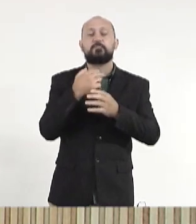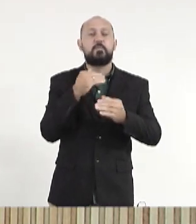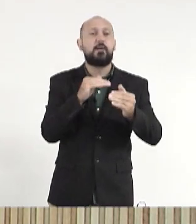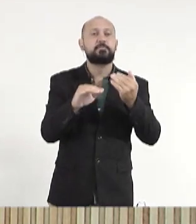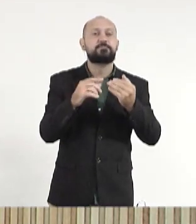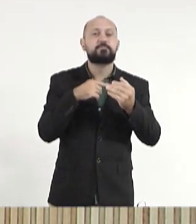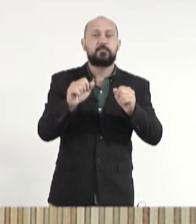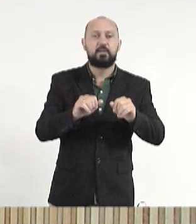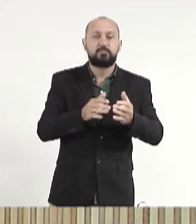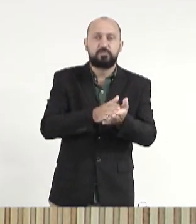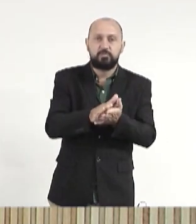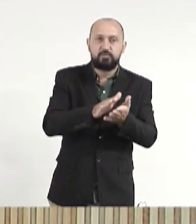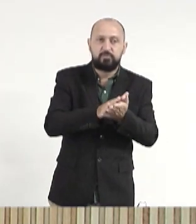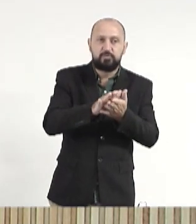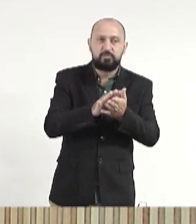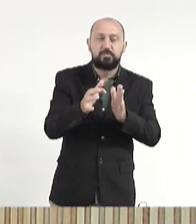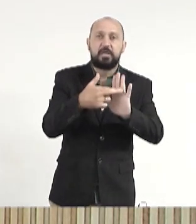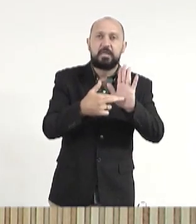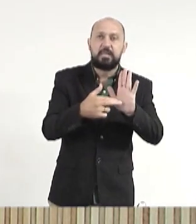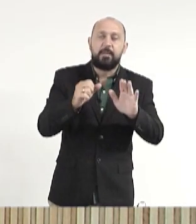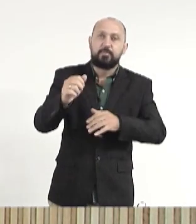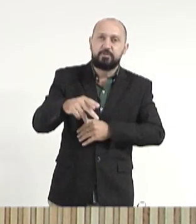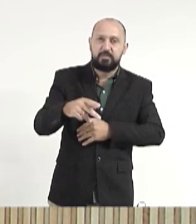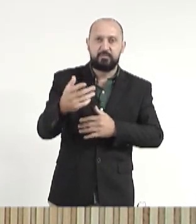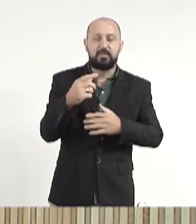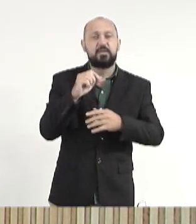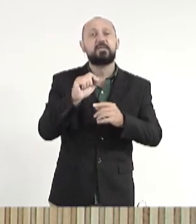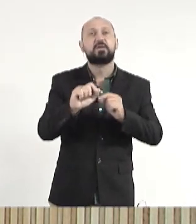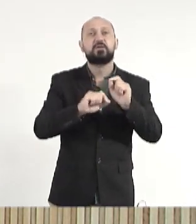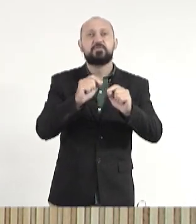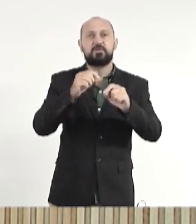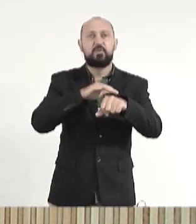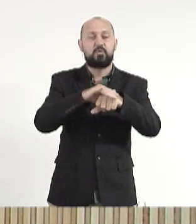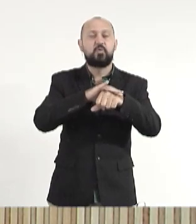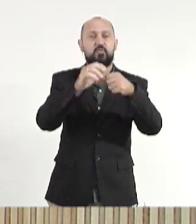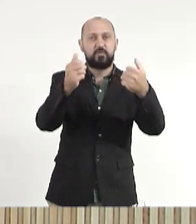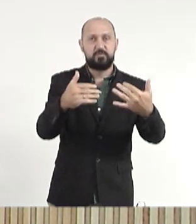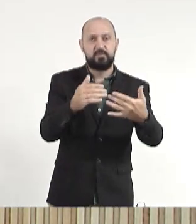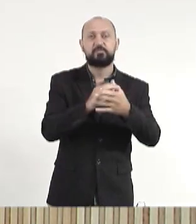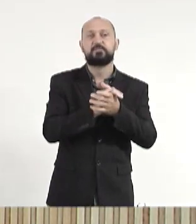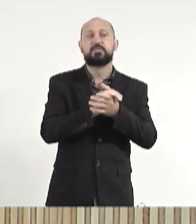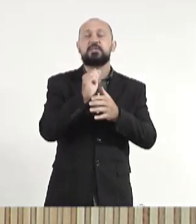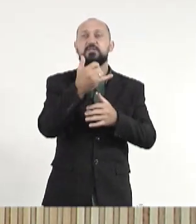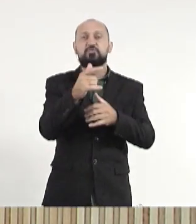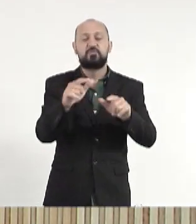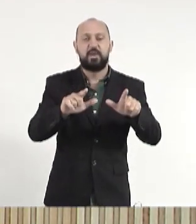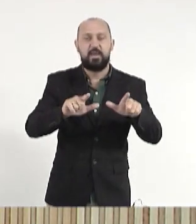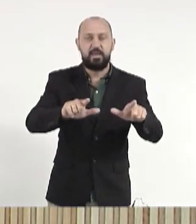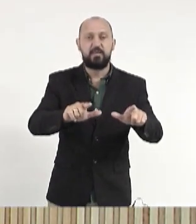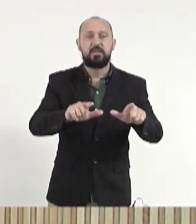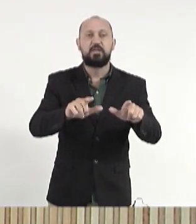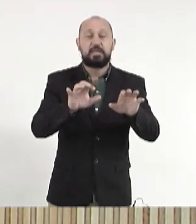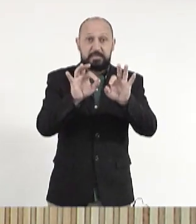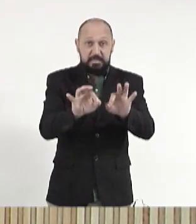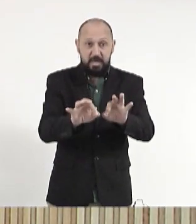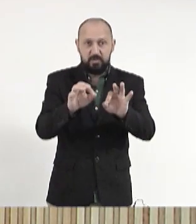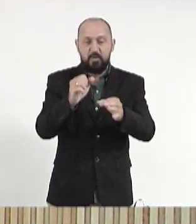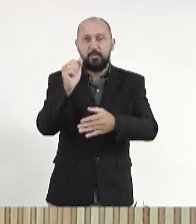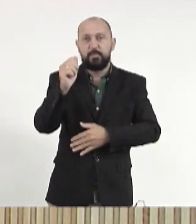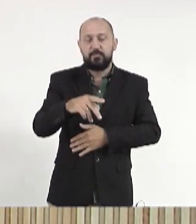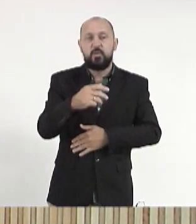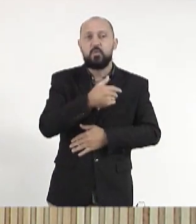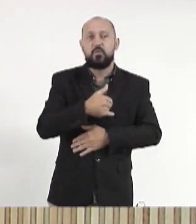impedir a emissão de um certificado de regularização previdenciária, que inclusive a gente já falou um pouquinho sobre esse assunto. Sem esse certificado de regularização previdenciária,